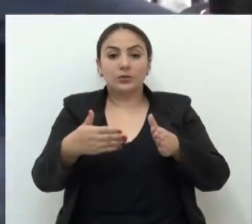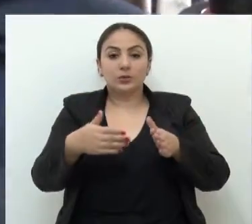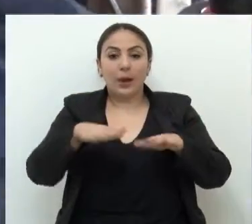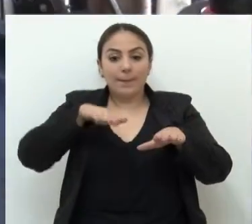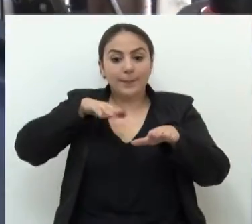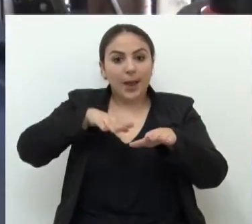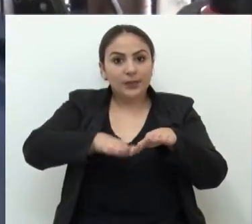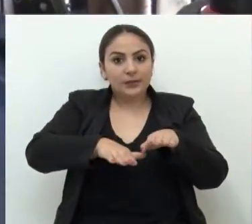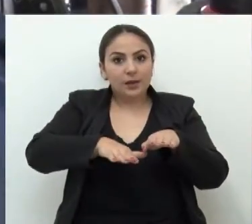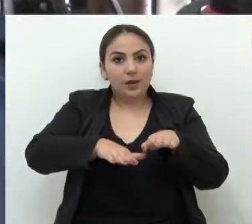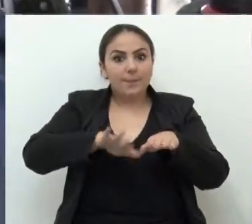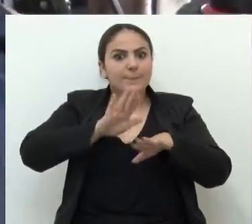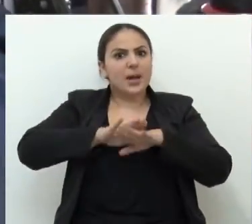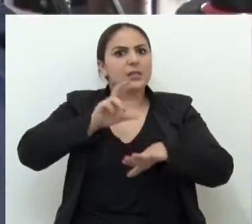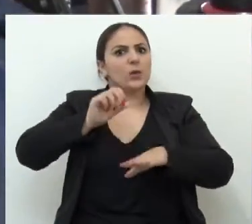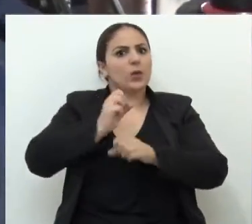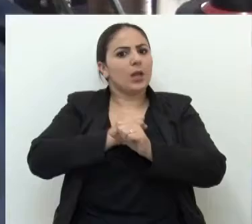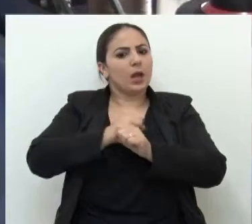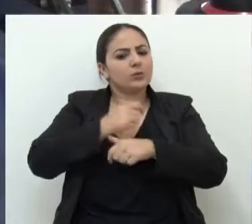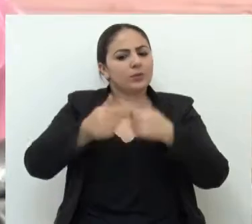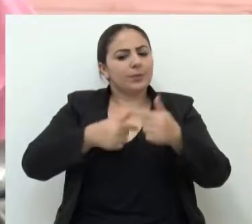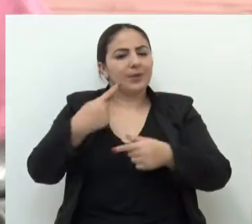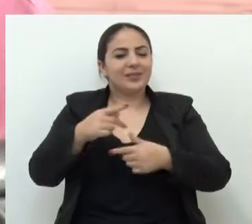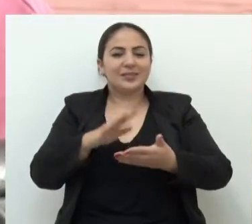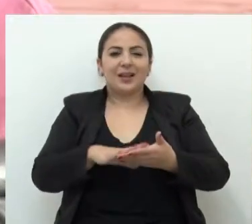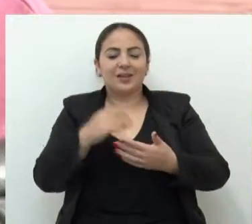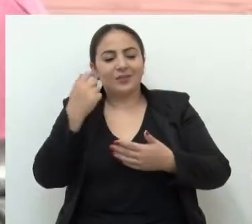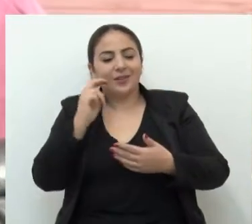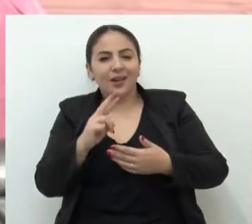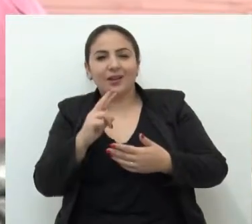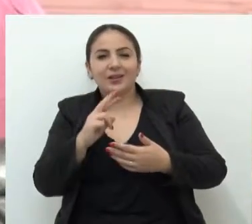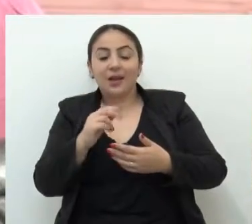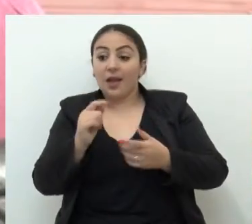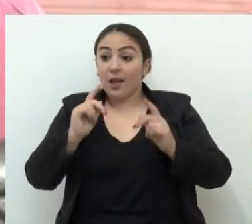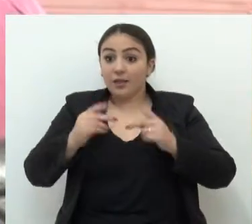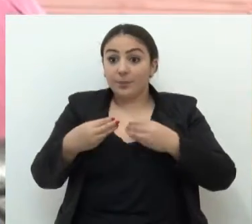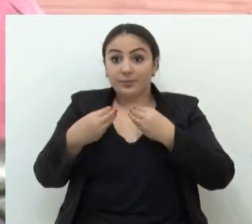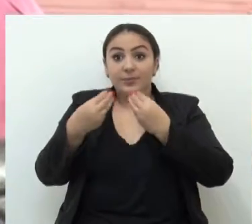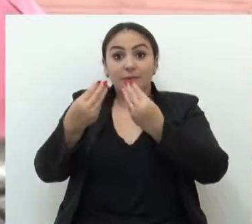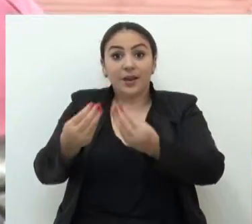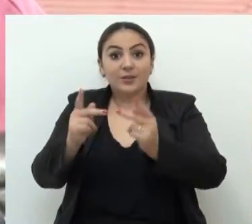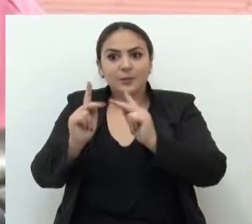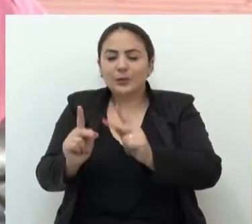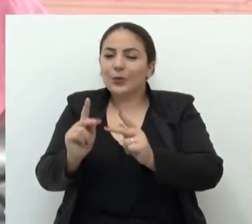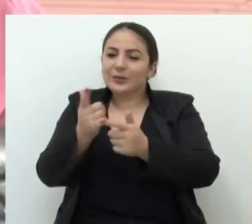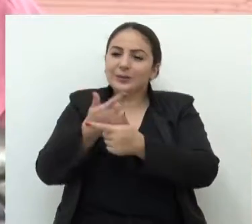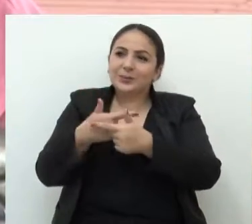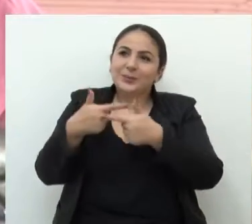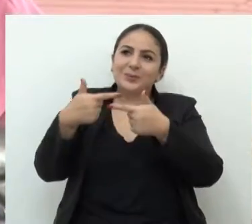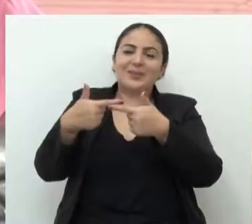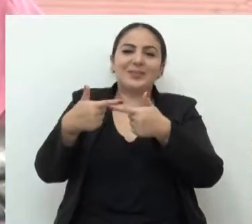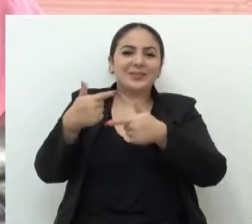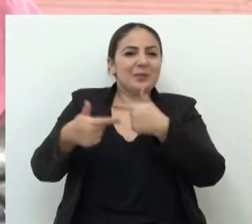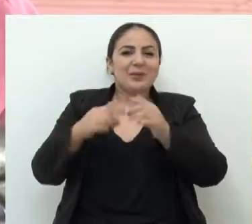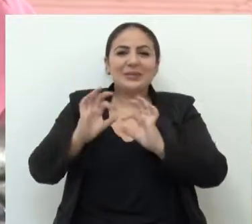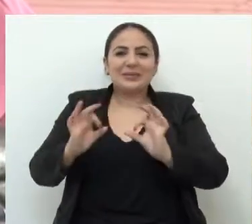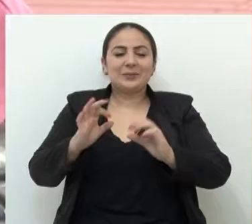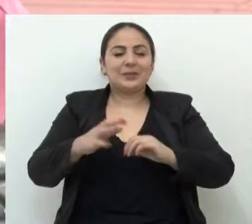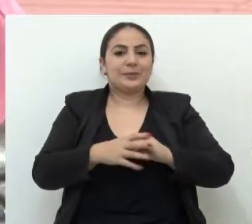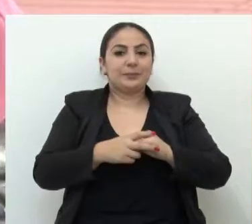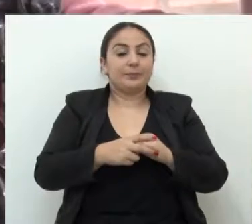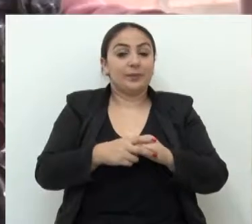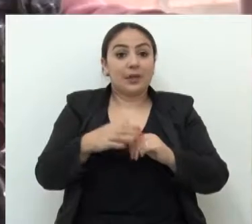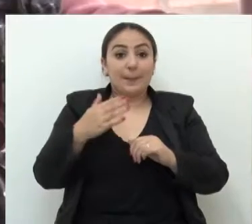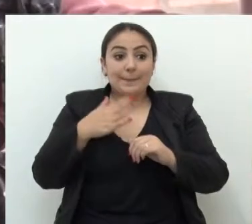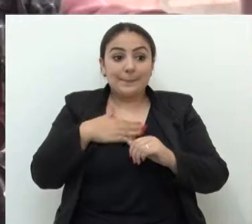costura, companheira há mais de 50 anos, ele conta com um sorriso largo os frutos colhidos através do ofício